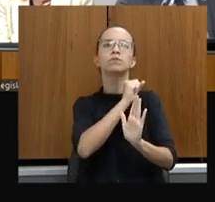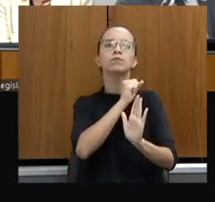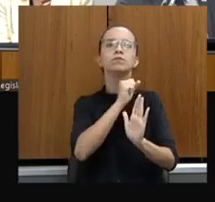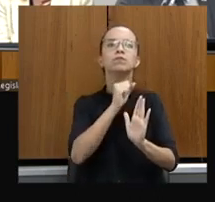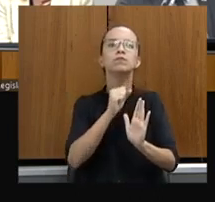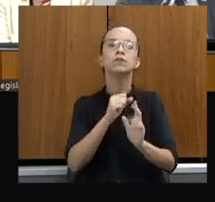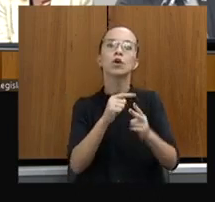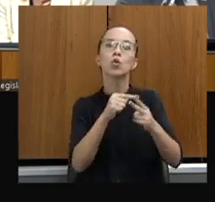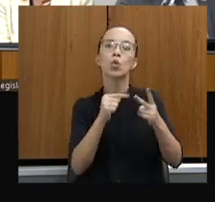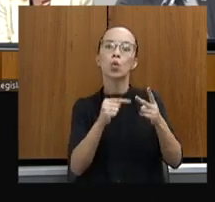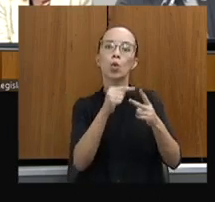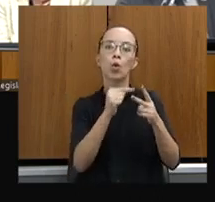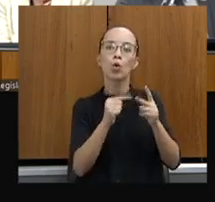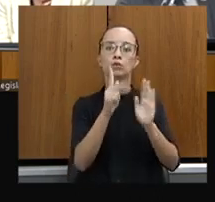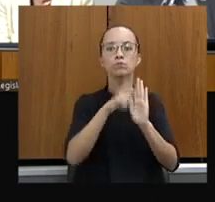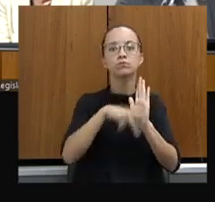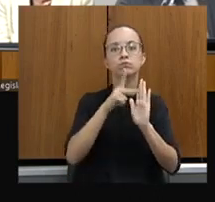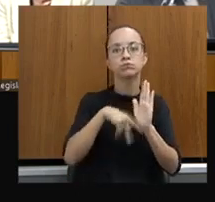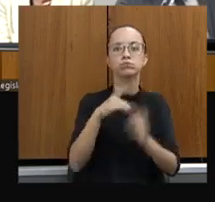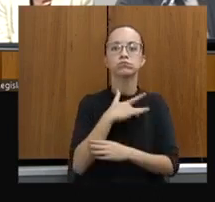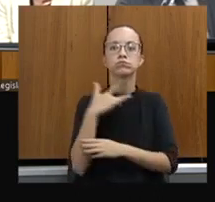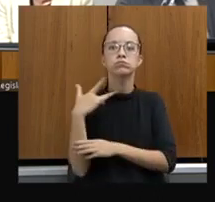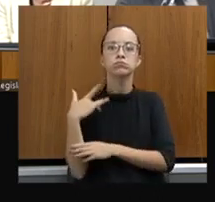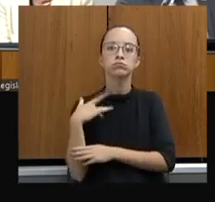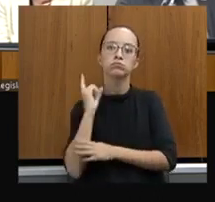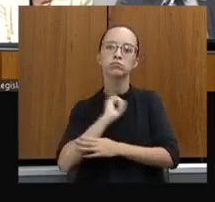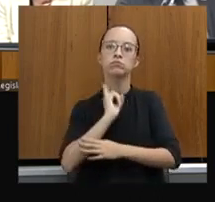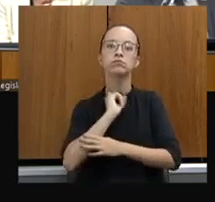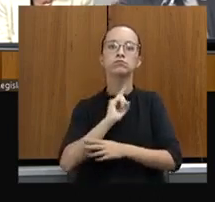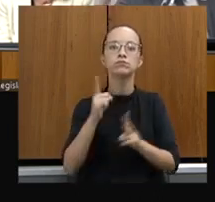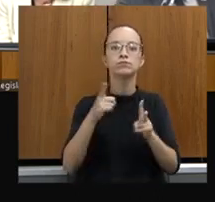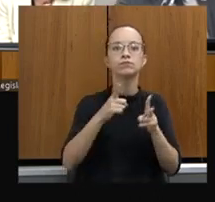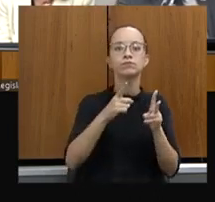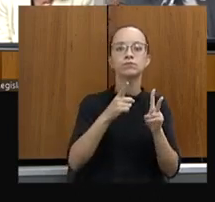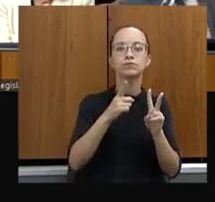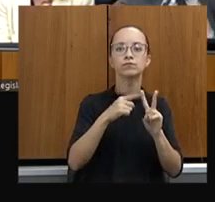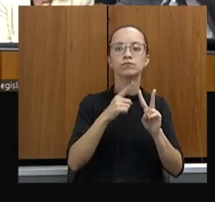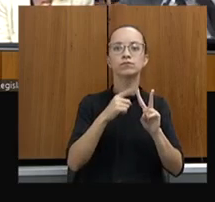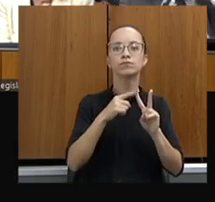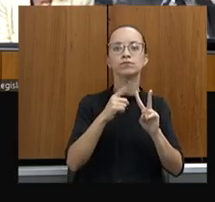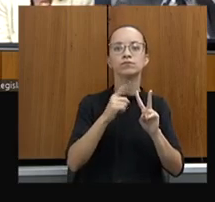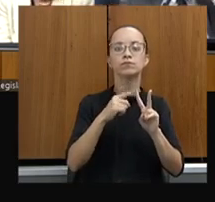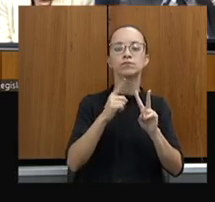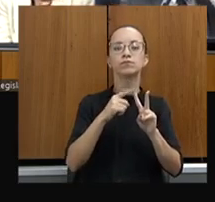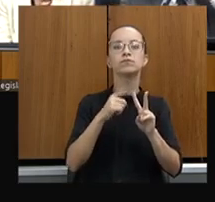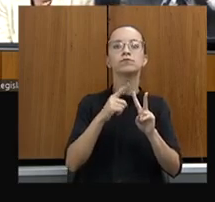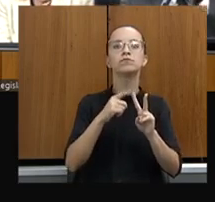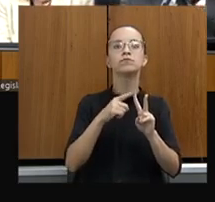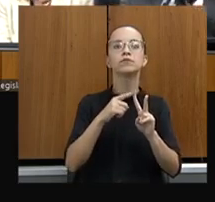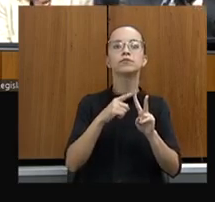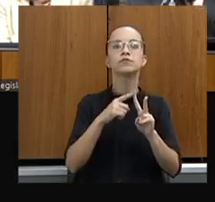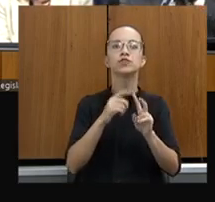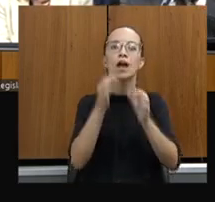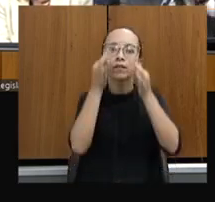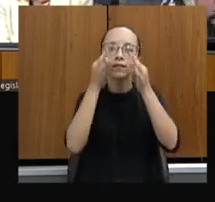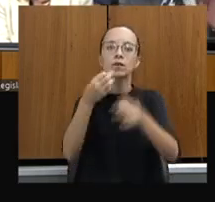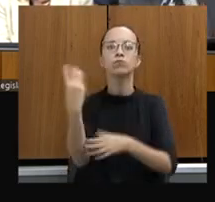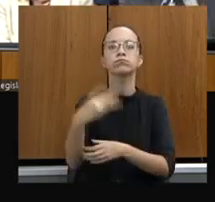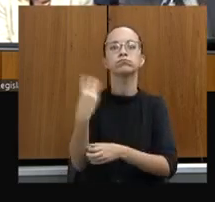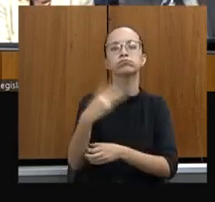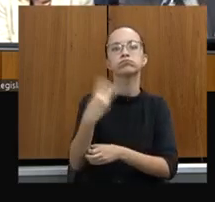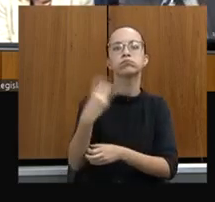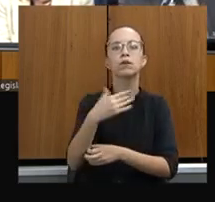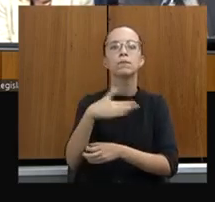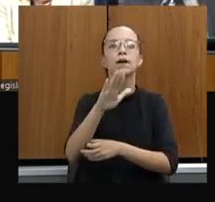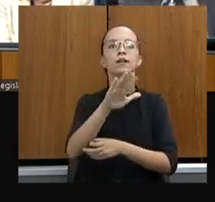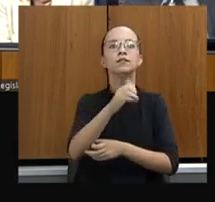exemplos de dois programas da Saúde de Minas Gerais aqui de atenção terciária que é o pro-hosp já investidos mais de